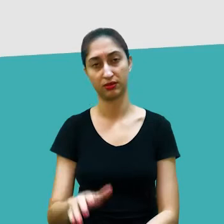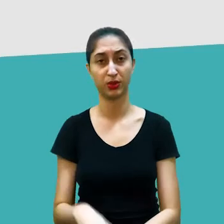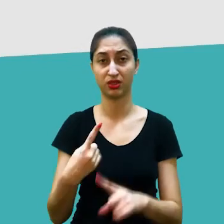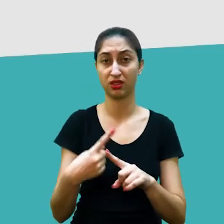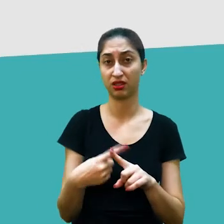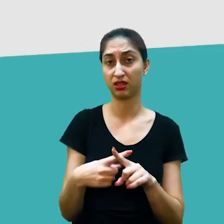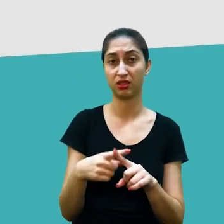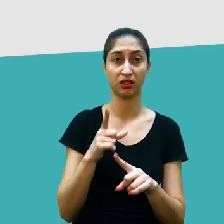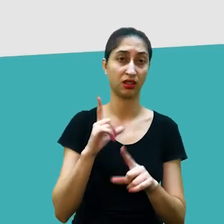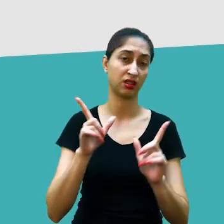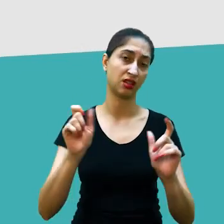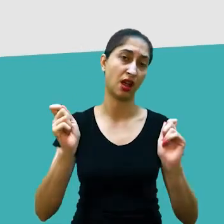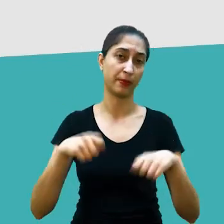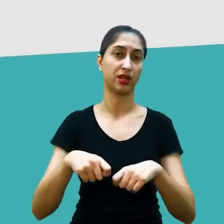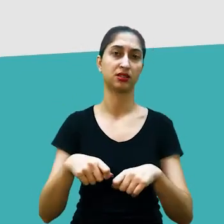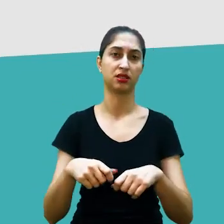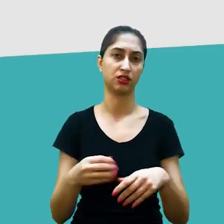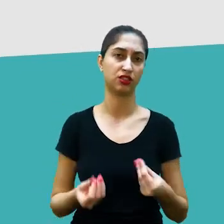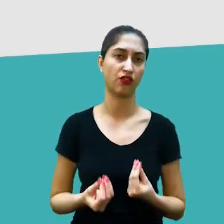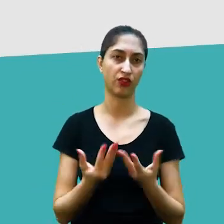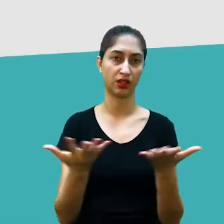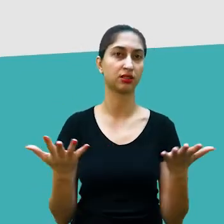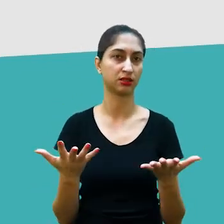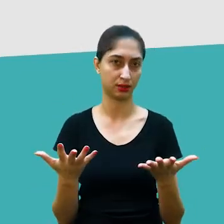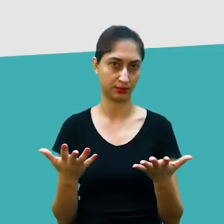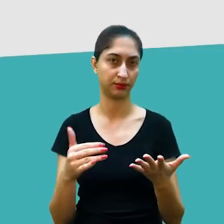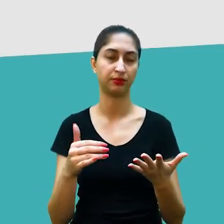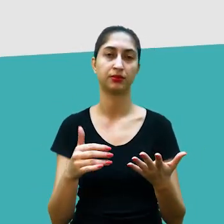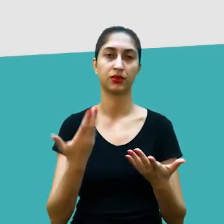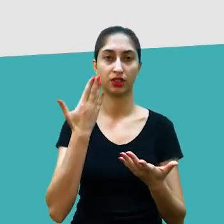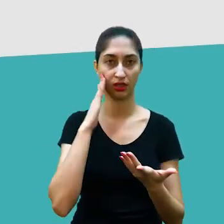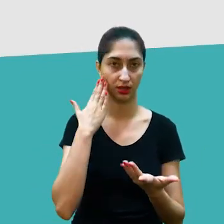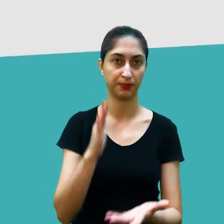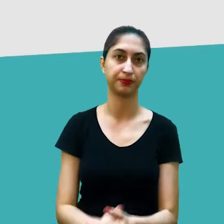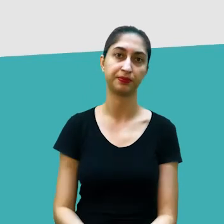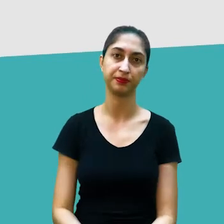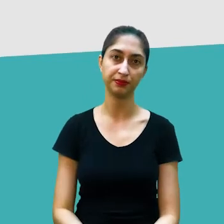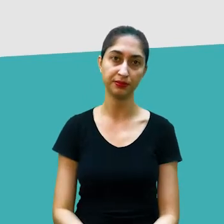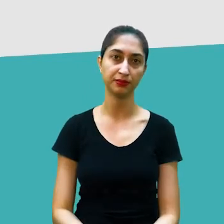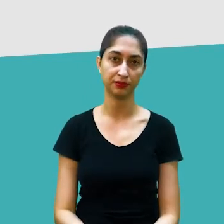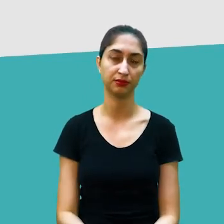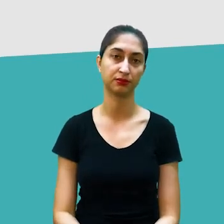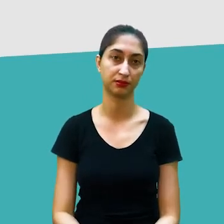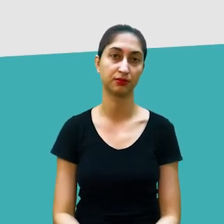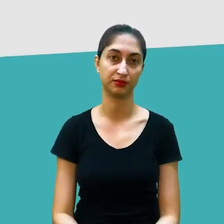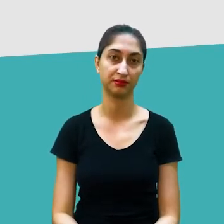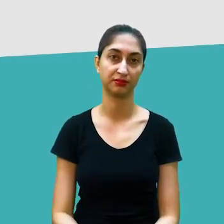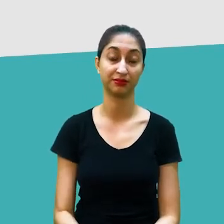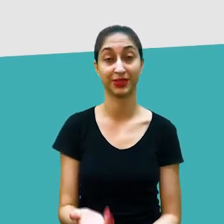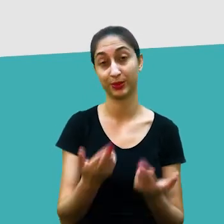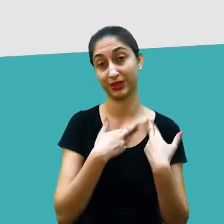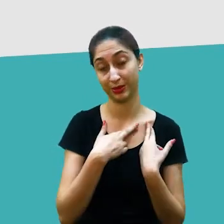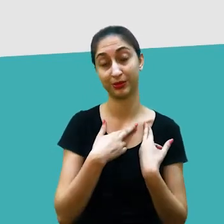tem essa capacidade de entrega, né? De doar-se, de entender, né? Que é isso que é importante. É uma responsabilidade